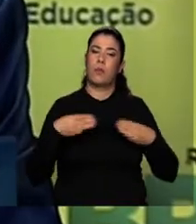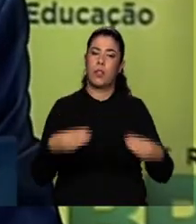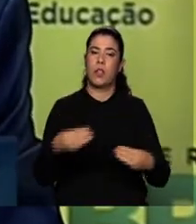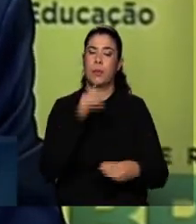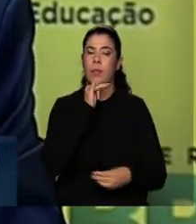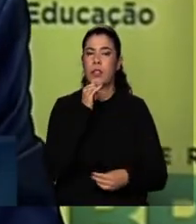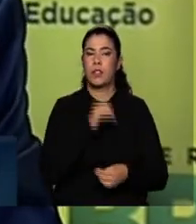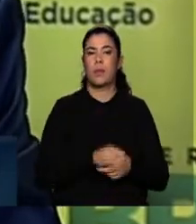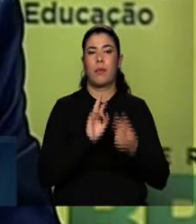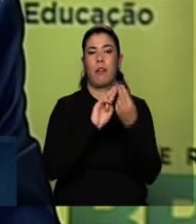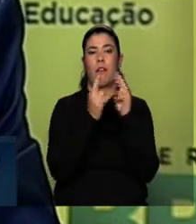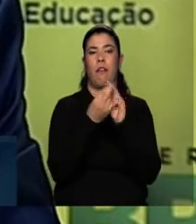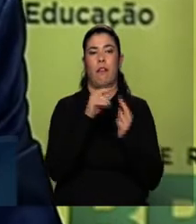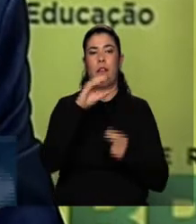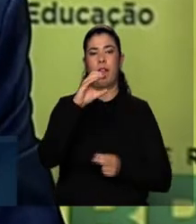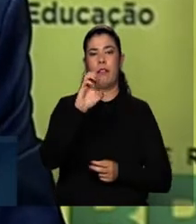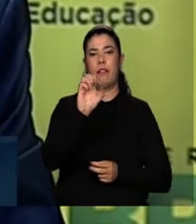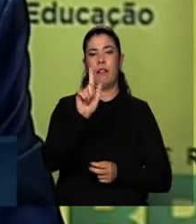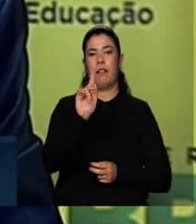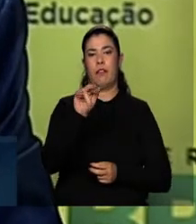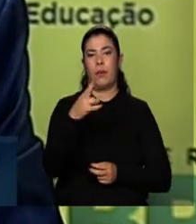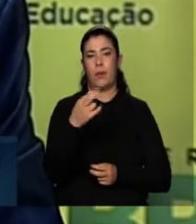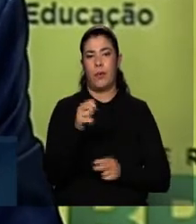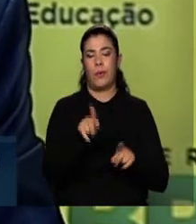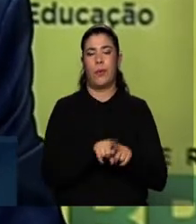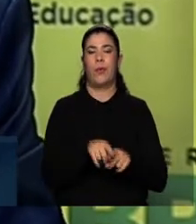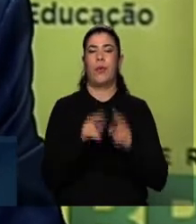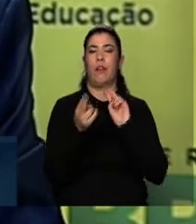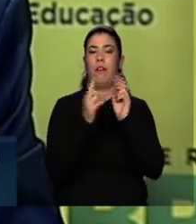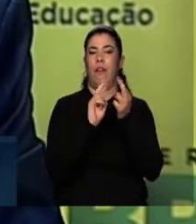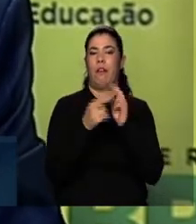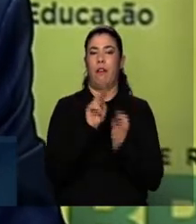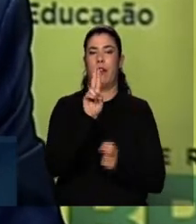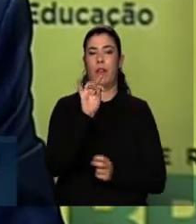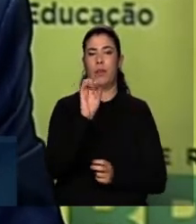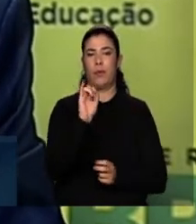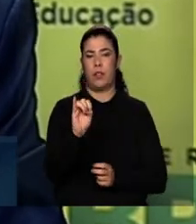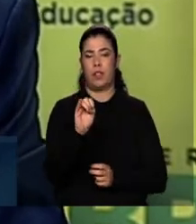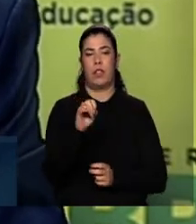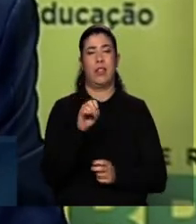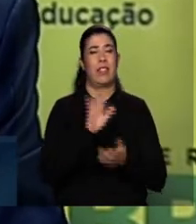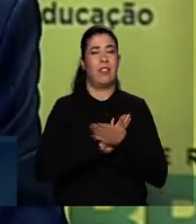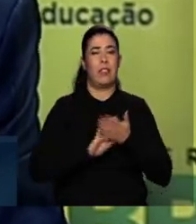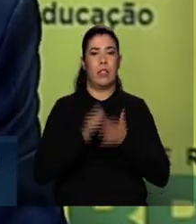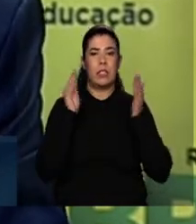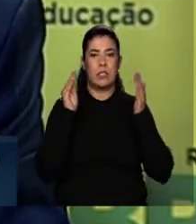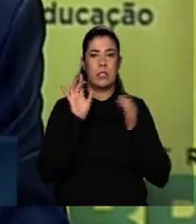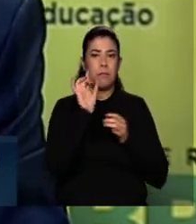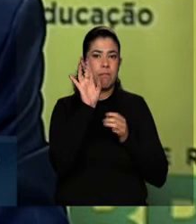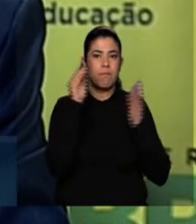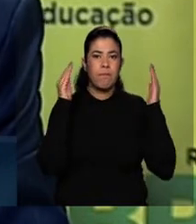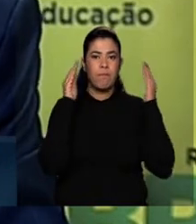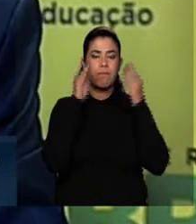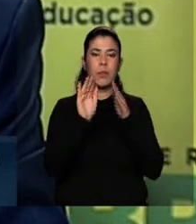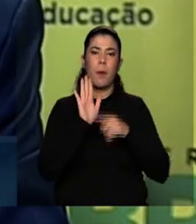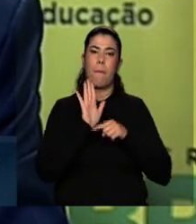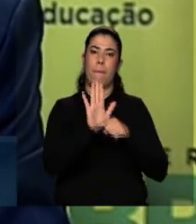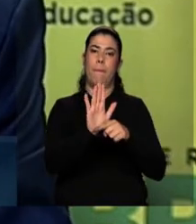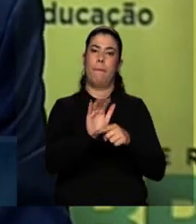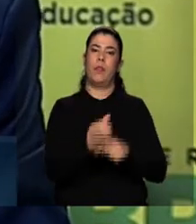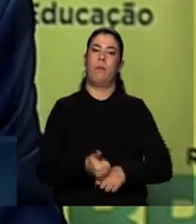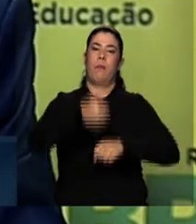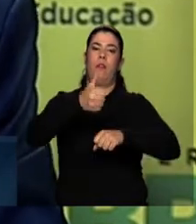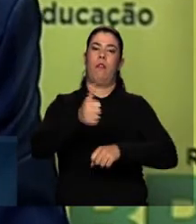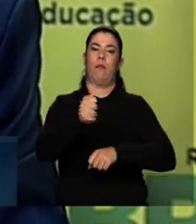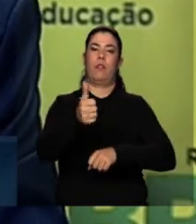exemplo, expansão de leitos de UTI, rede de urgência, mas nada específico para que ele possa se qualificar